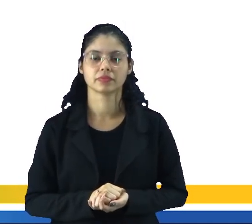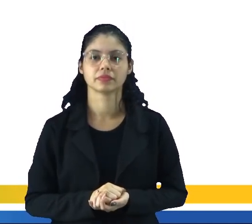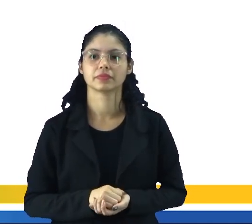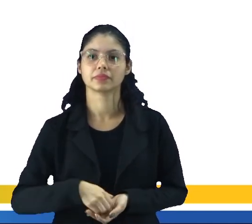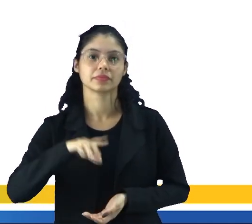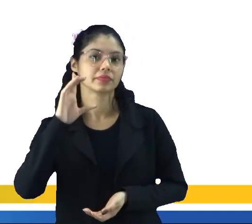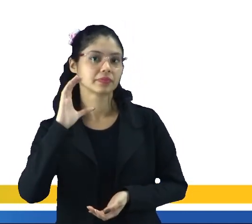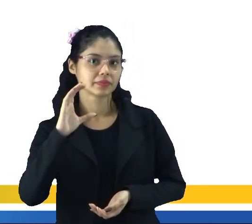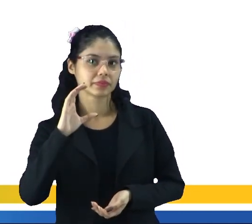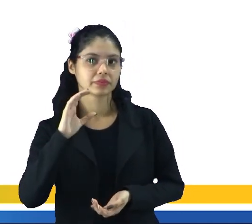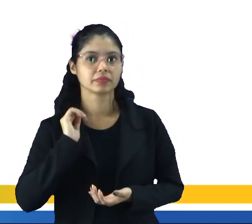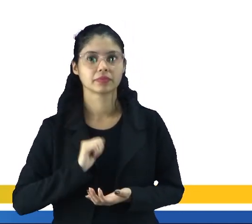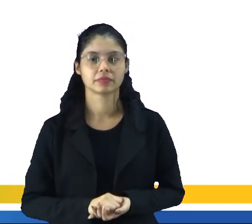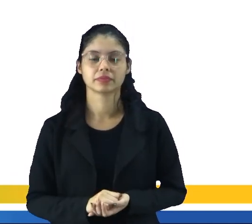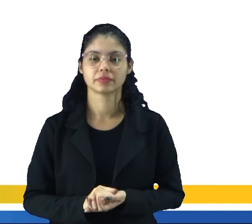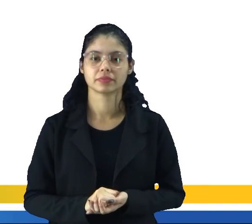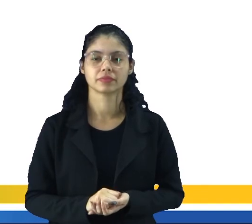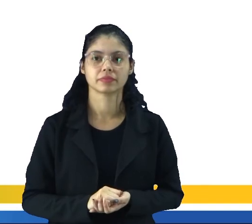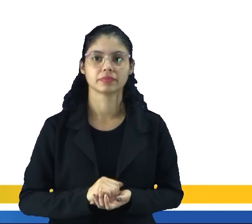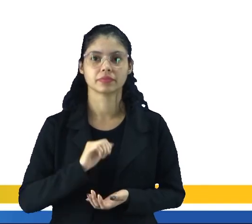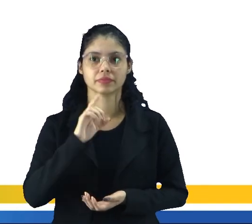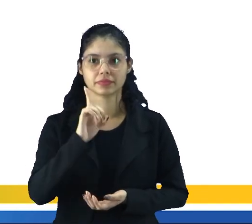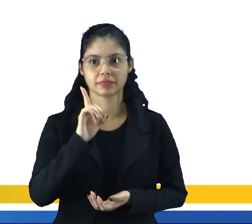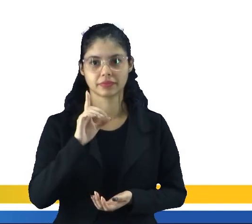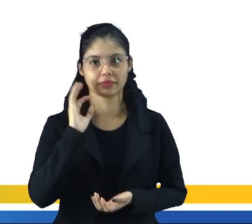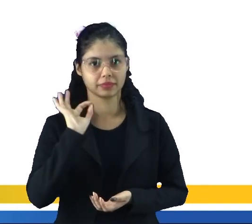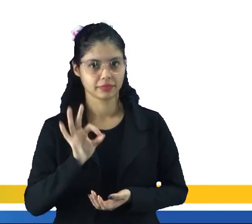colocou aí a letra C, C de certa.